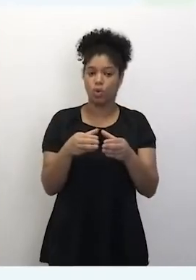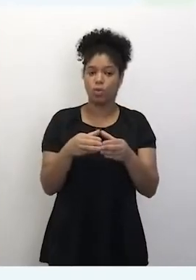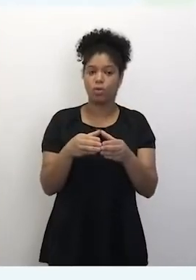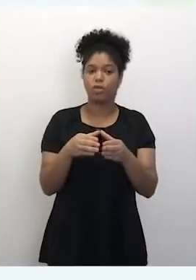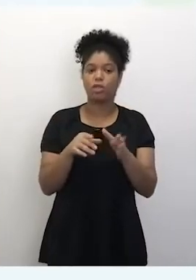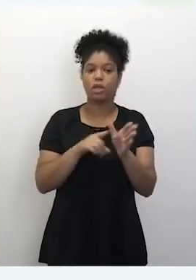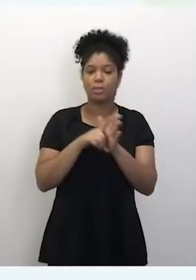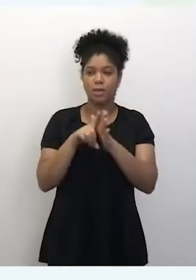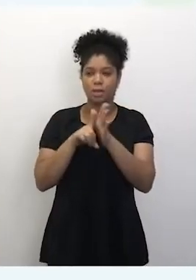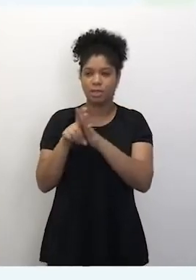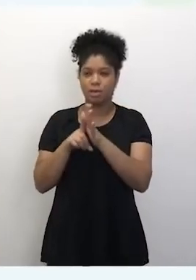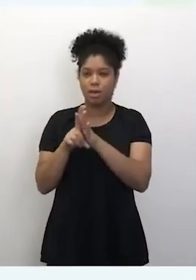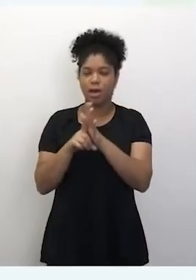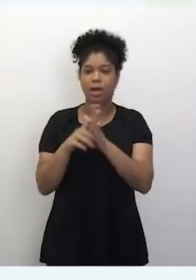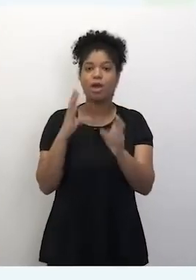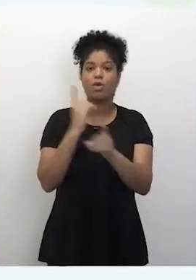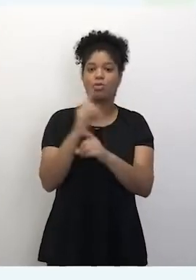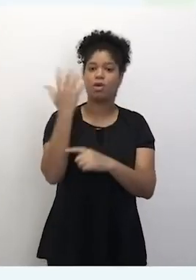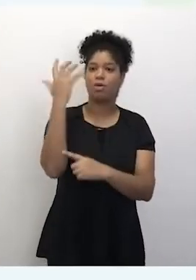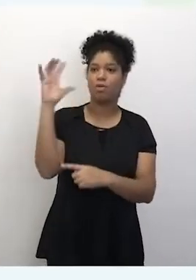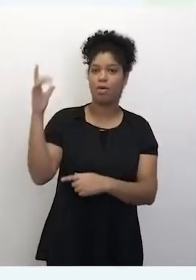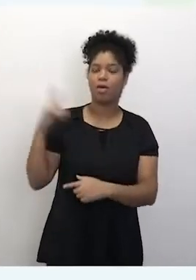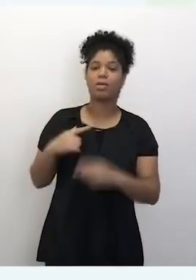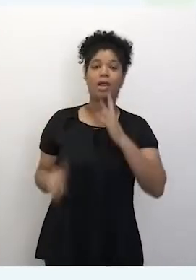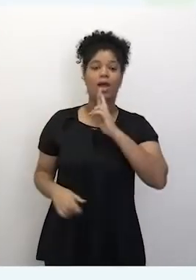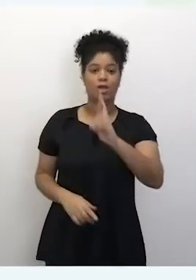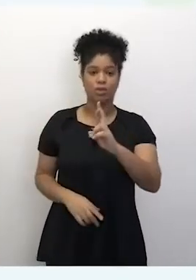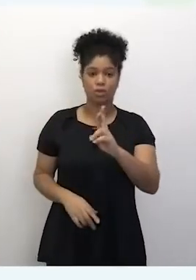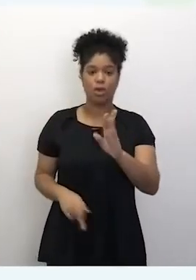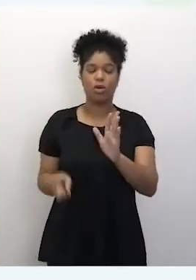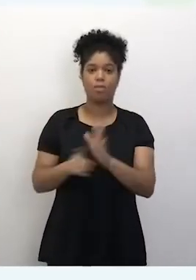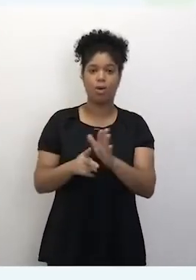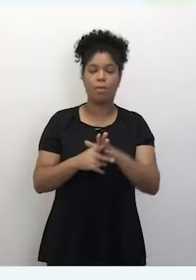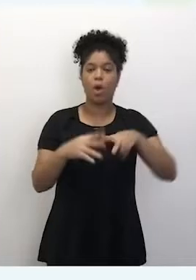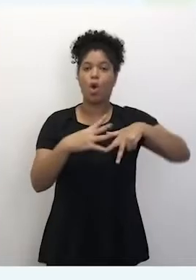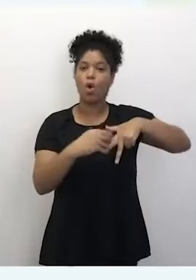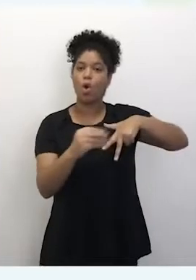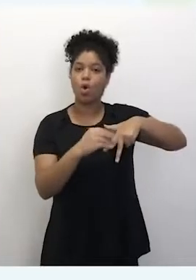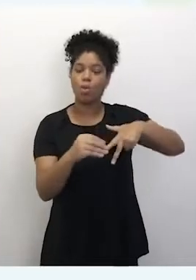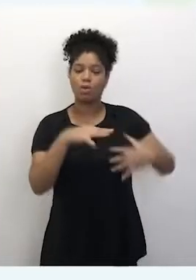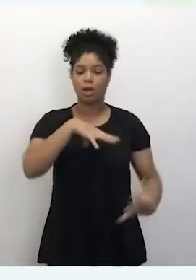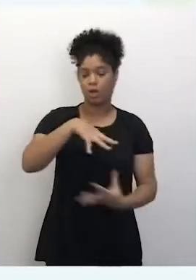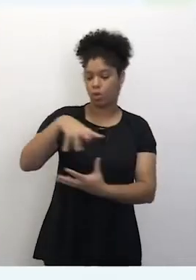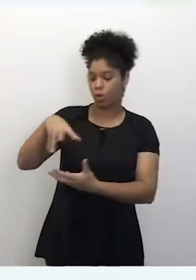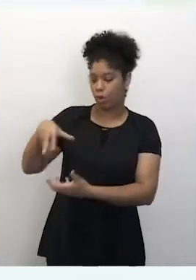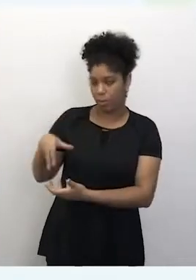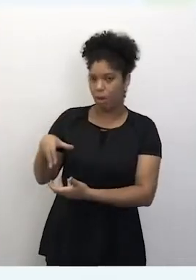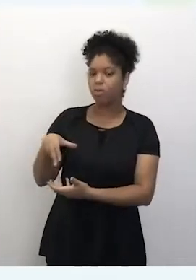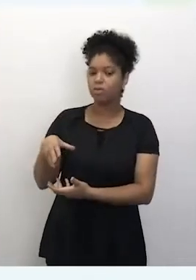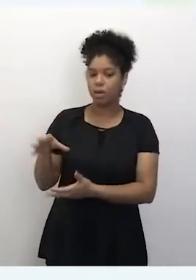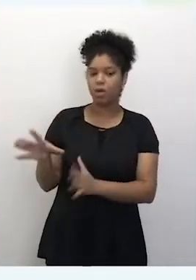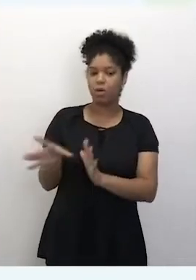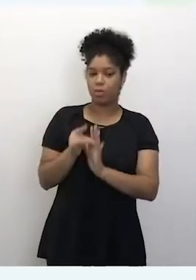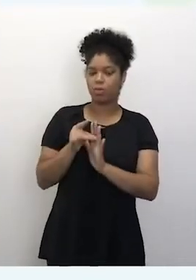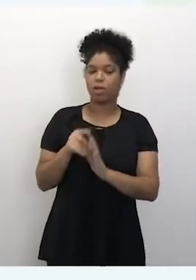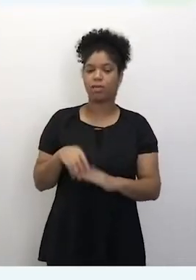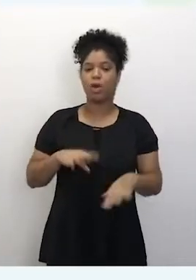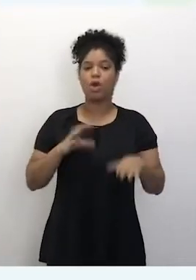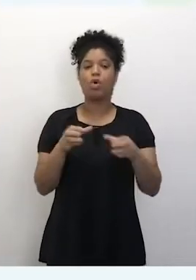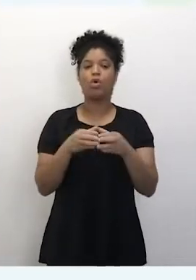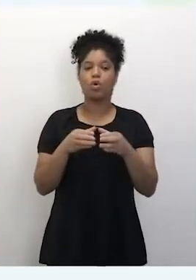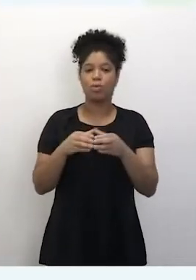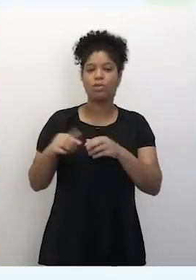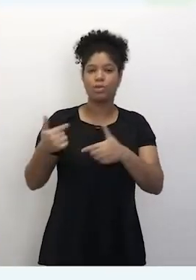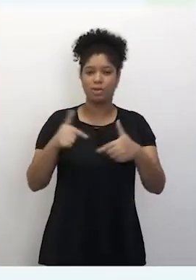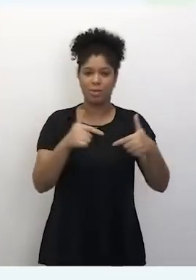climática, fornece resultados processados pelos modelos globais atmosféricos e acoplados para o Grupo de Trabalho